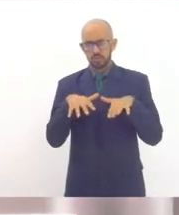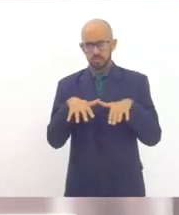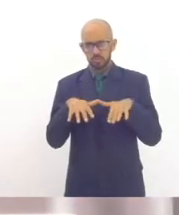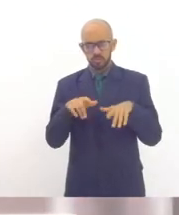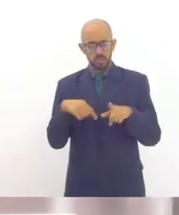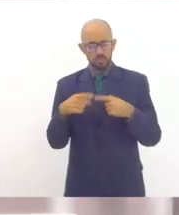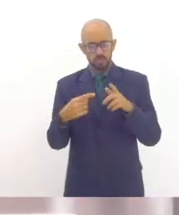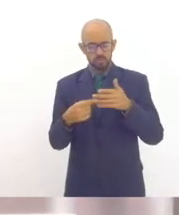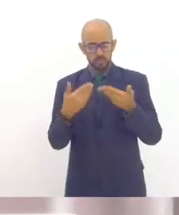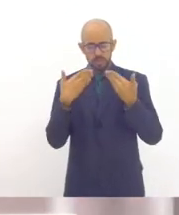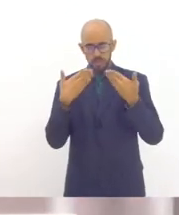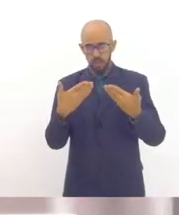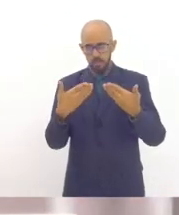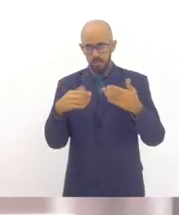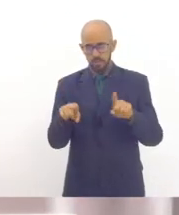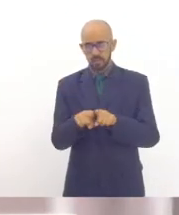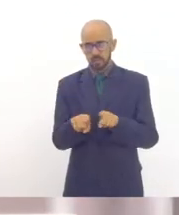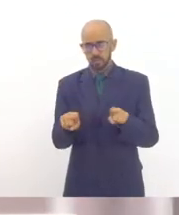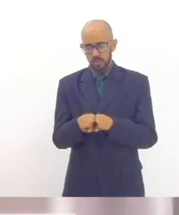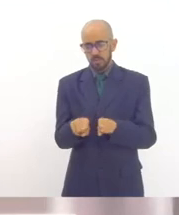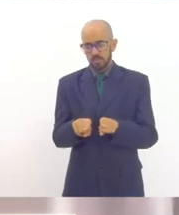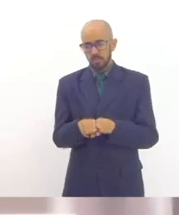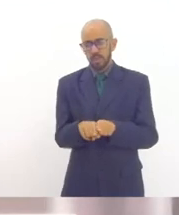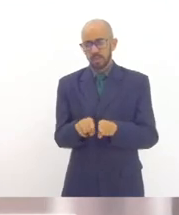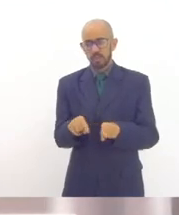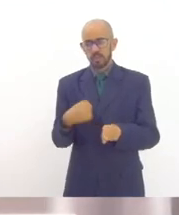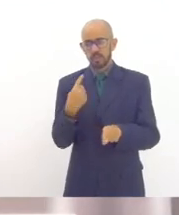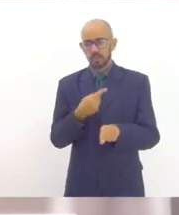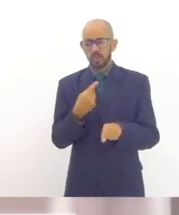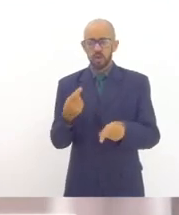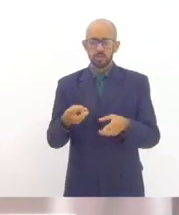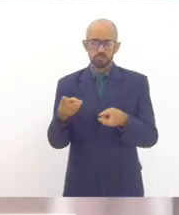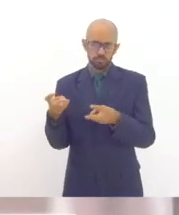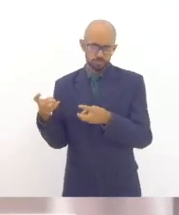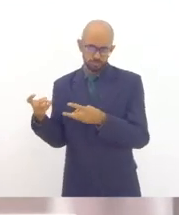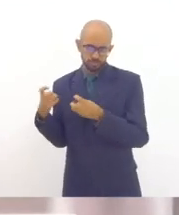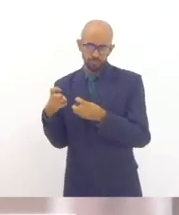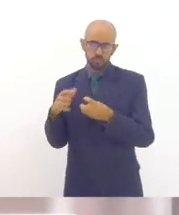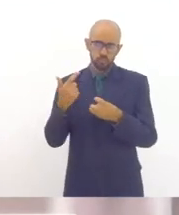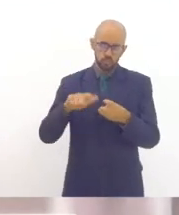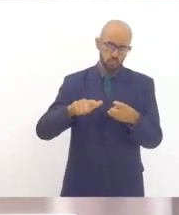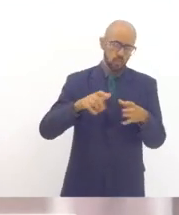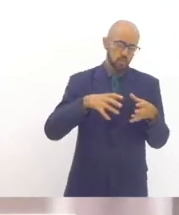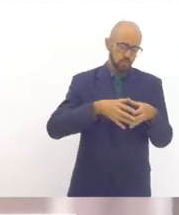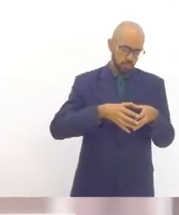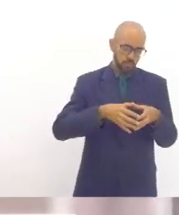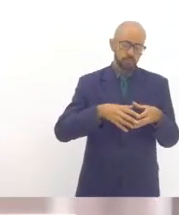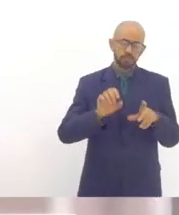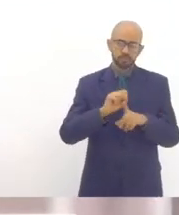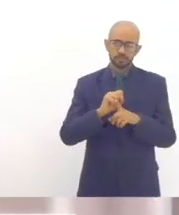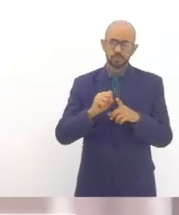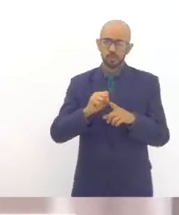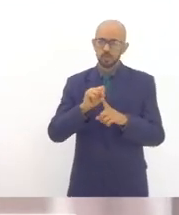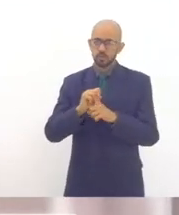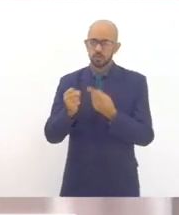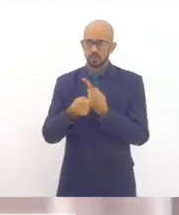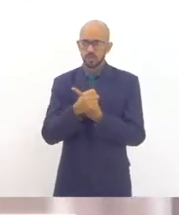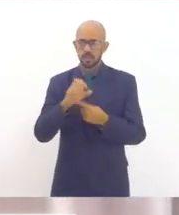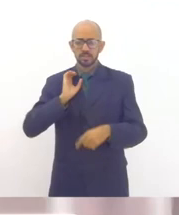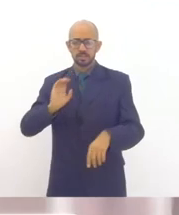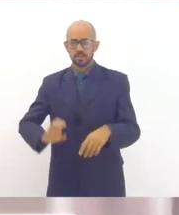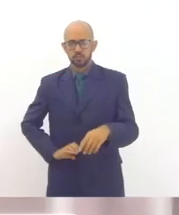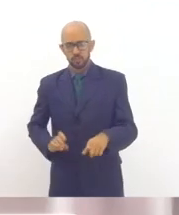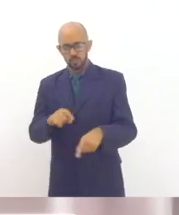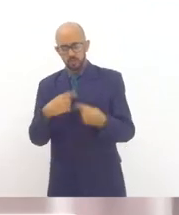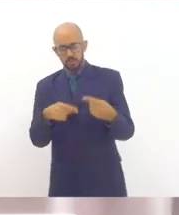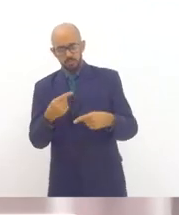têm discutido na Secretaria de Educação, a gente ouve o conjunto das demais representações da sociedade civil e, no final, volta a